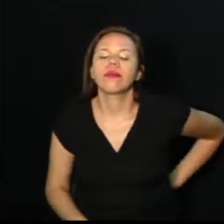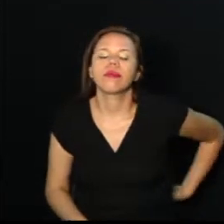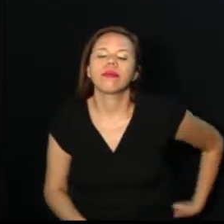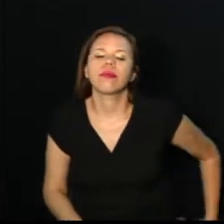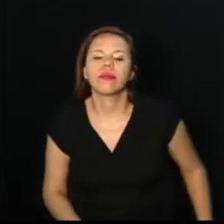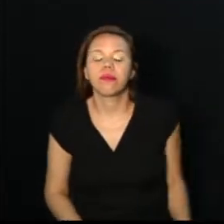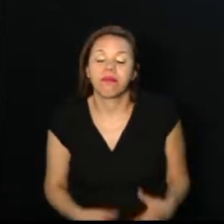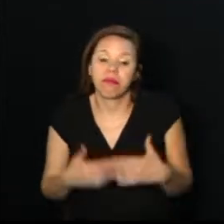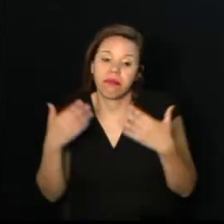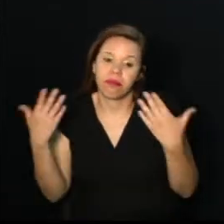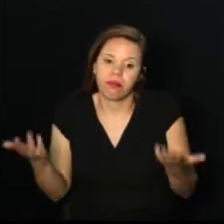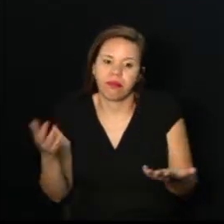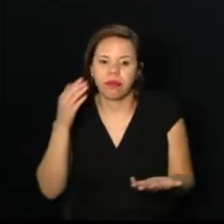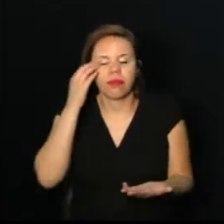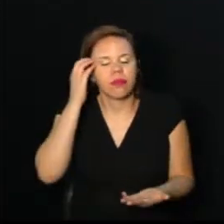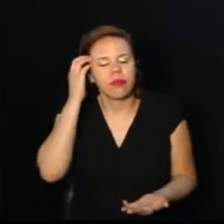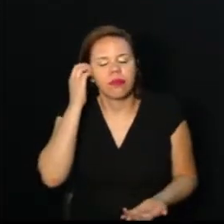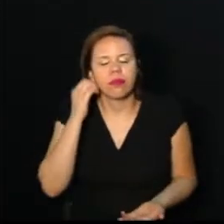Enfim,